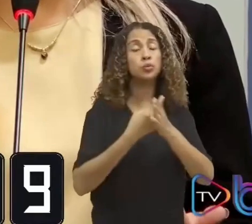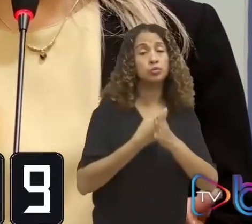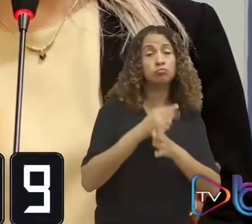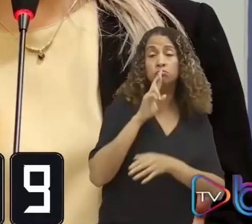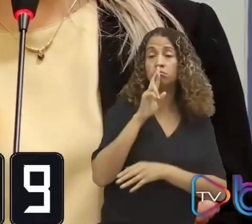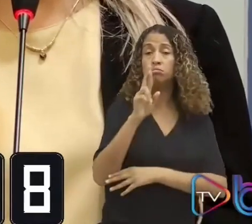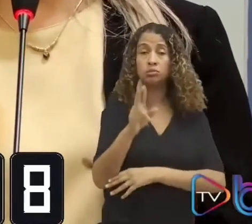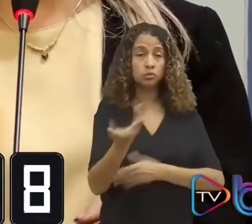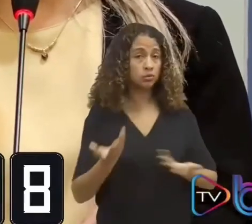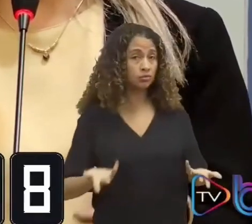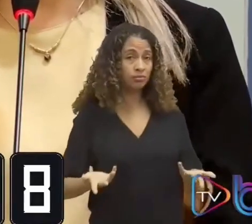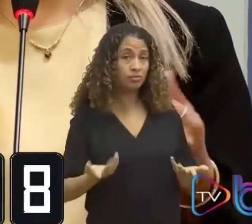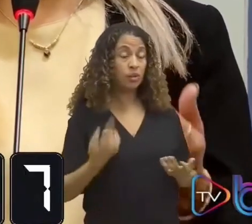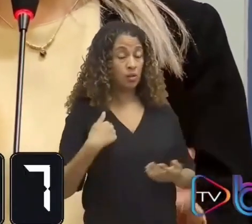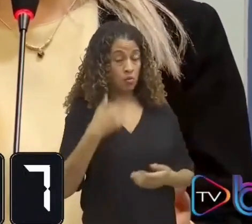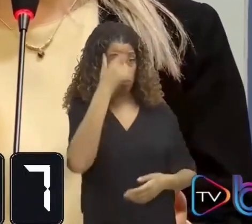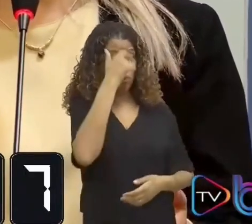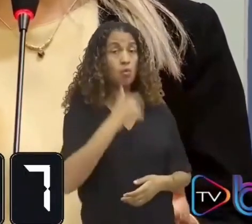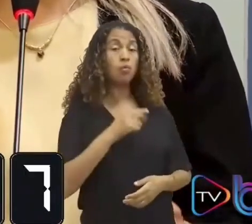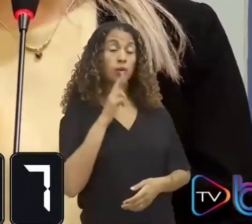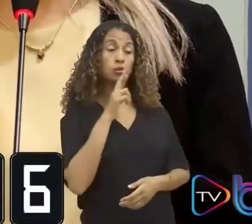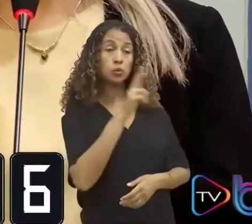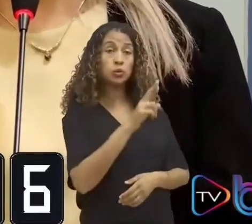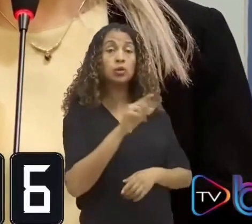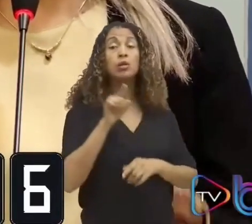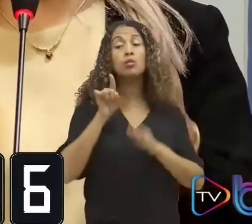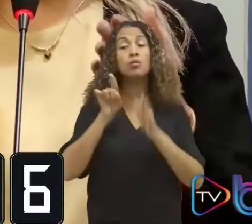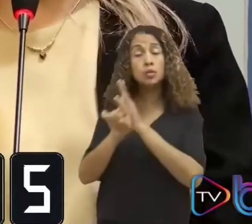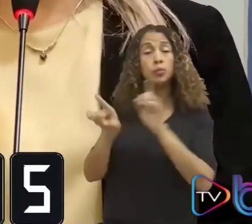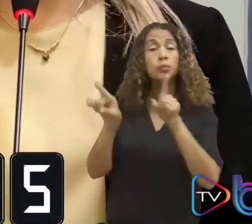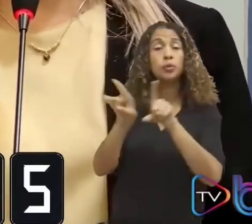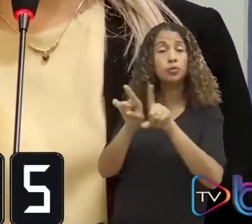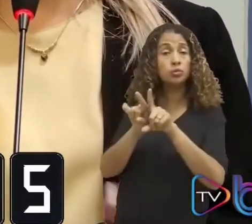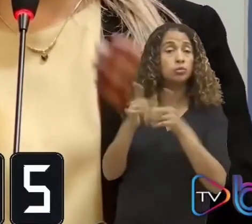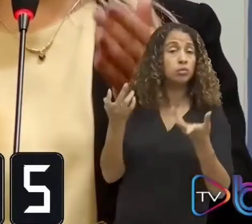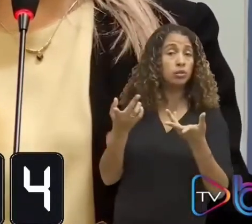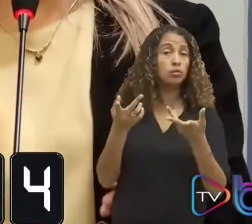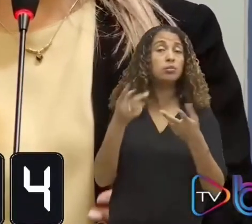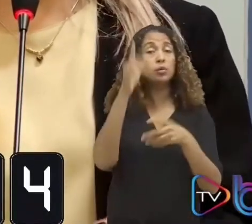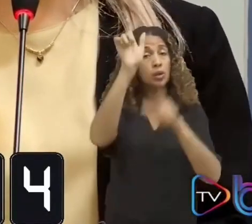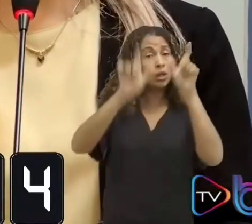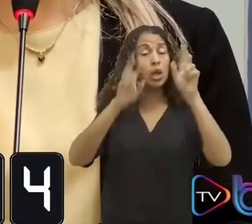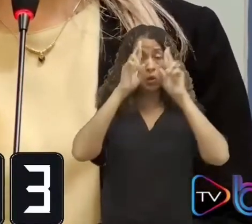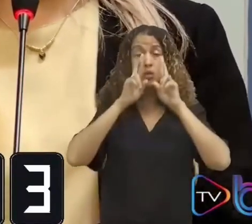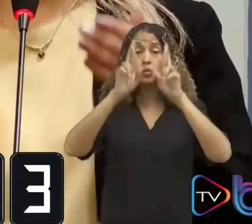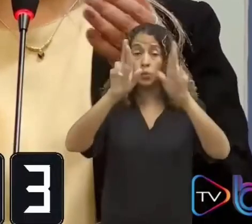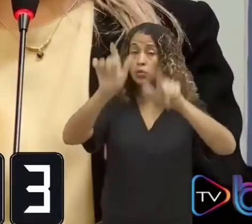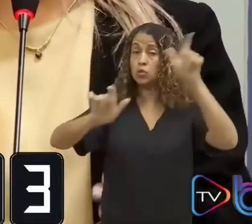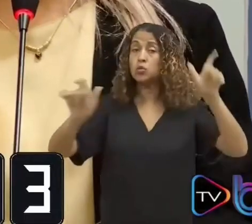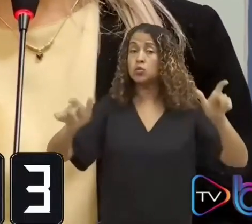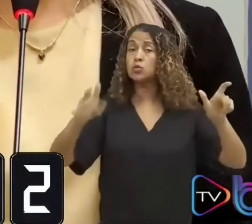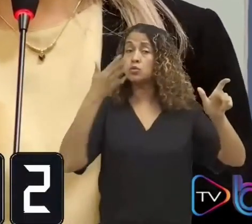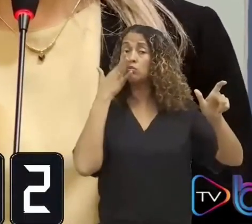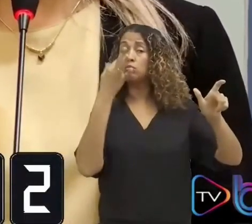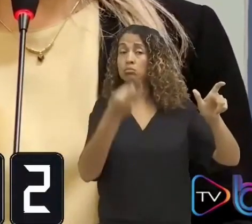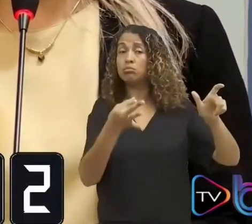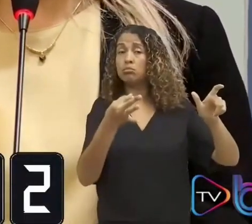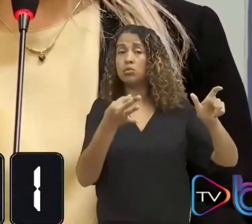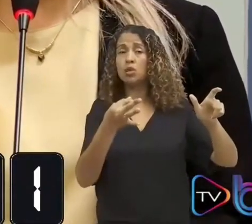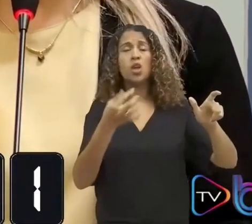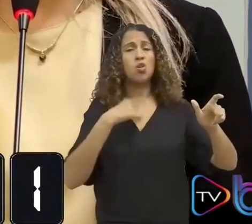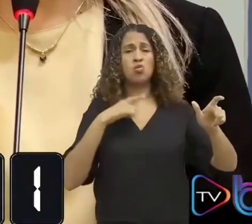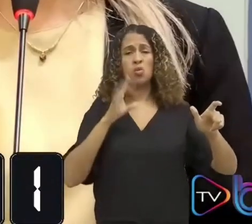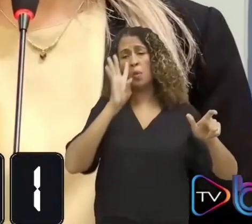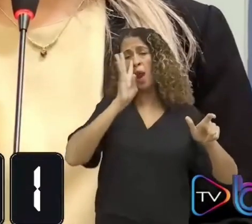para responder as perguntas e fazer proposições para você que está nos ouvindo. Eu respeito o nosso ouvinte, eu não venho para cá para fazer ofensa